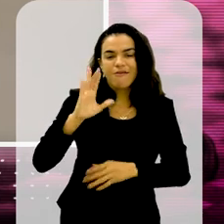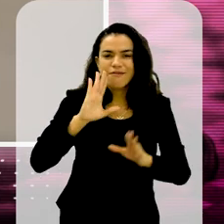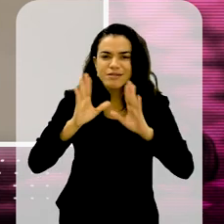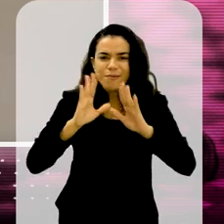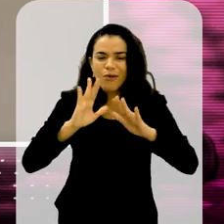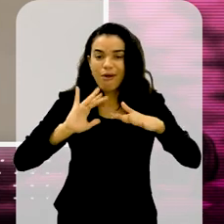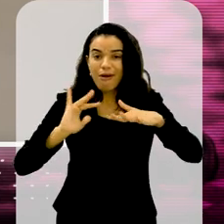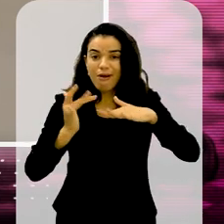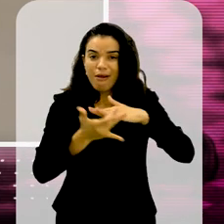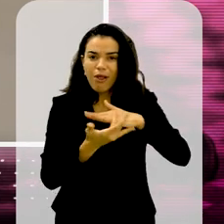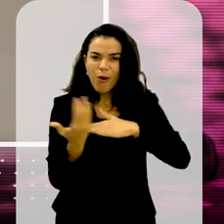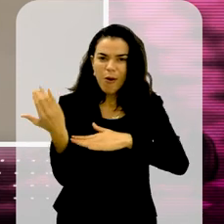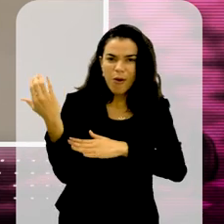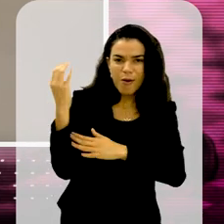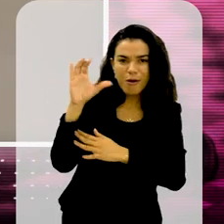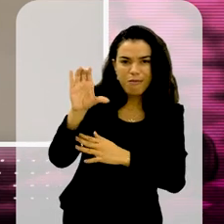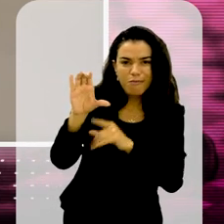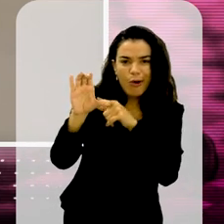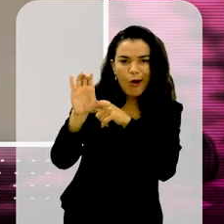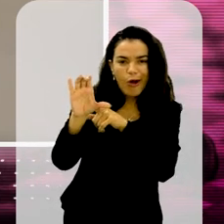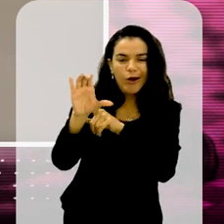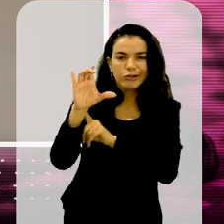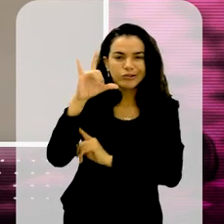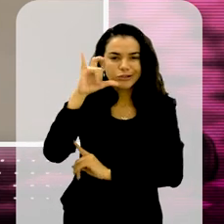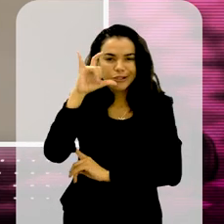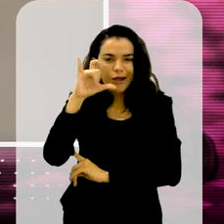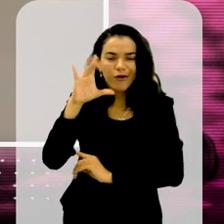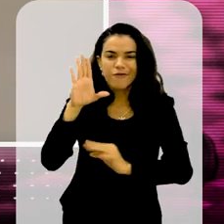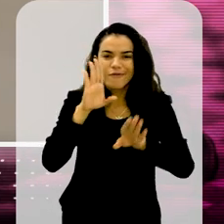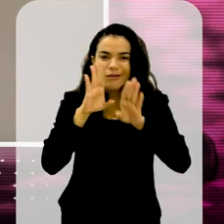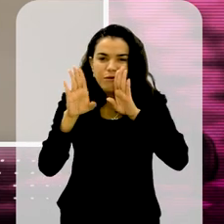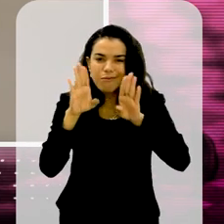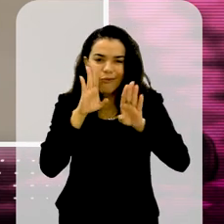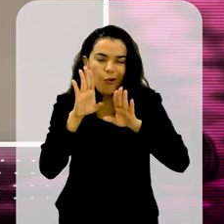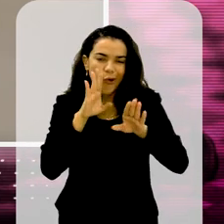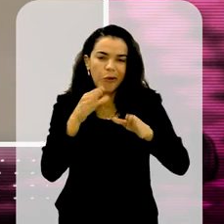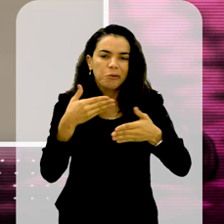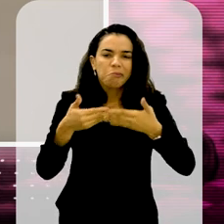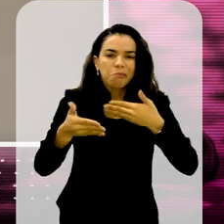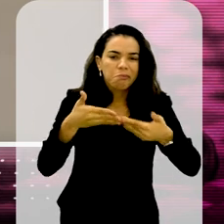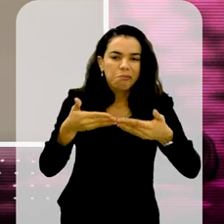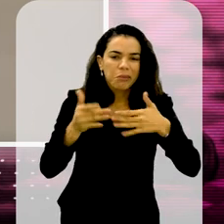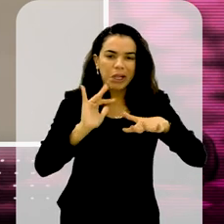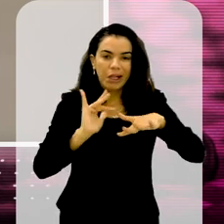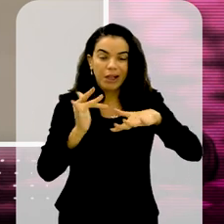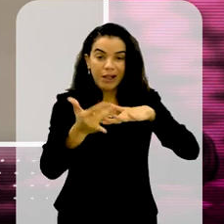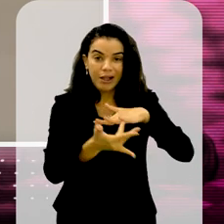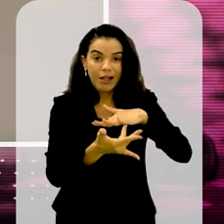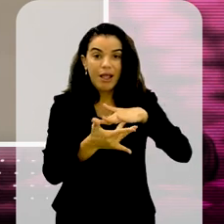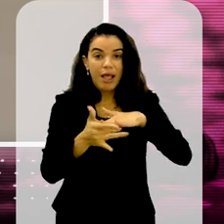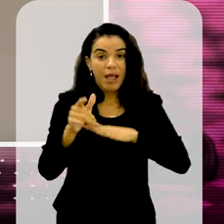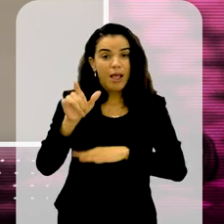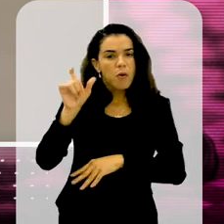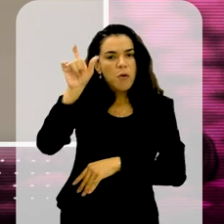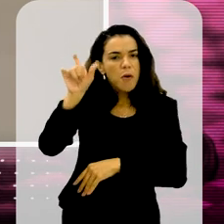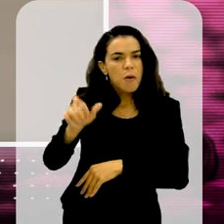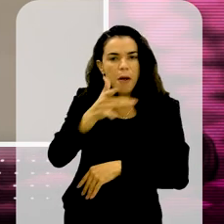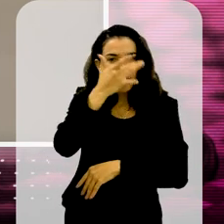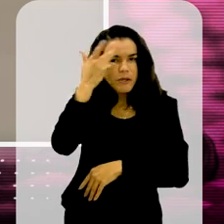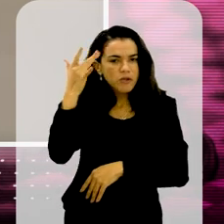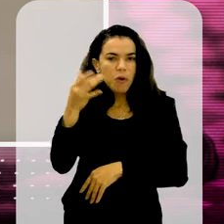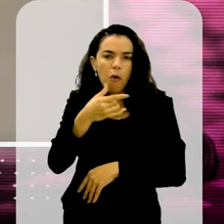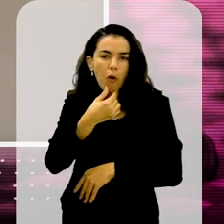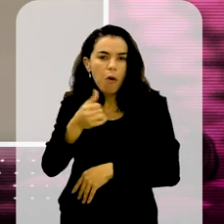eu publico alguma coisa no Instagram, no Facebook, se não importa qual a rede, esse sujeito, essa